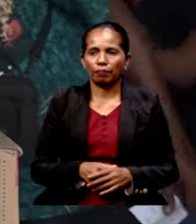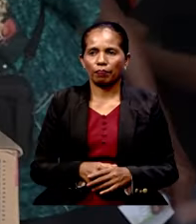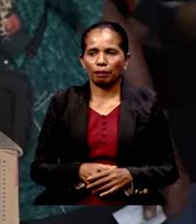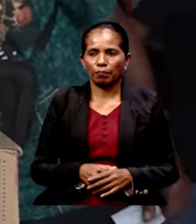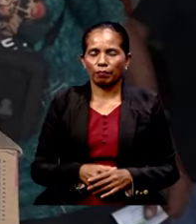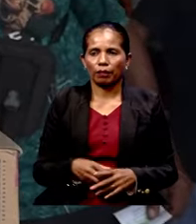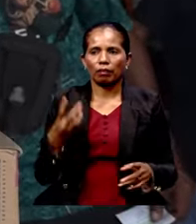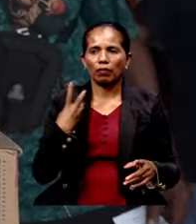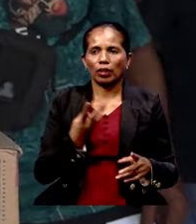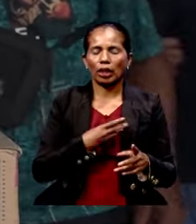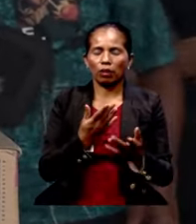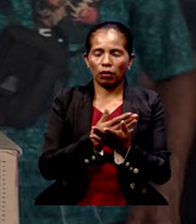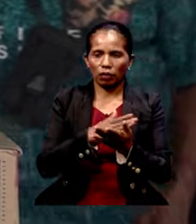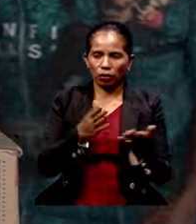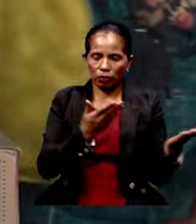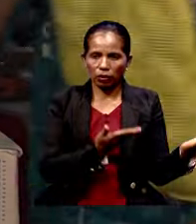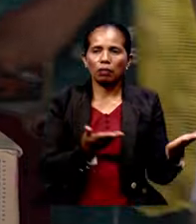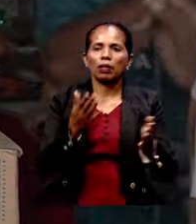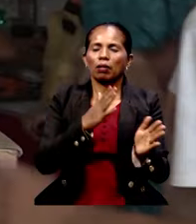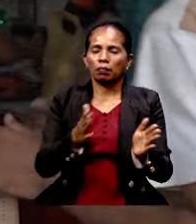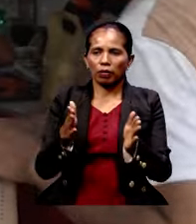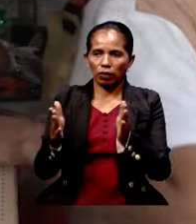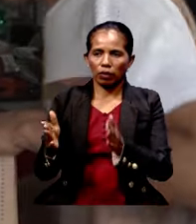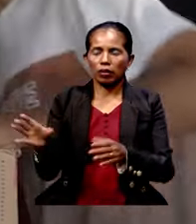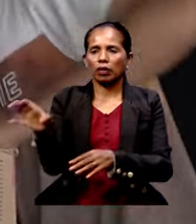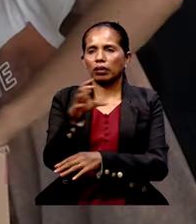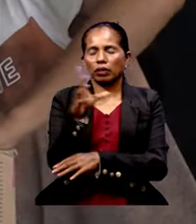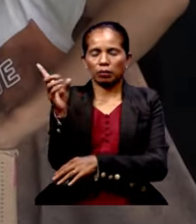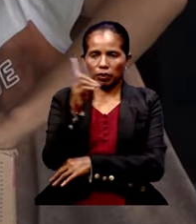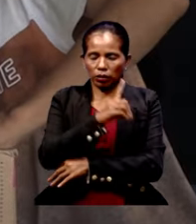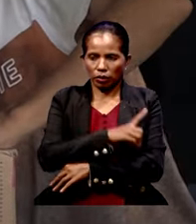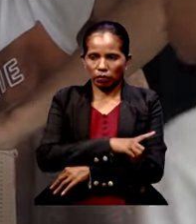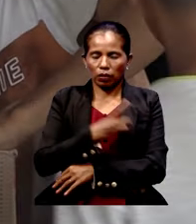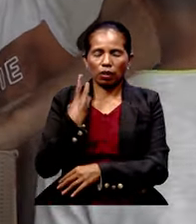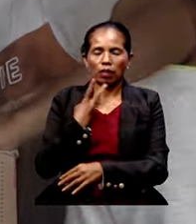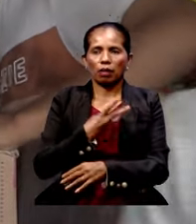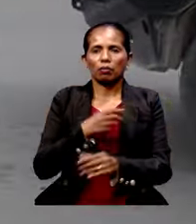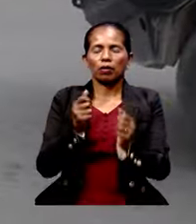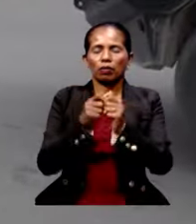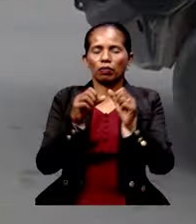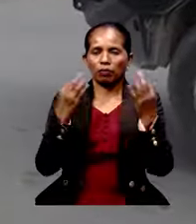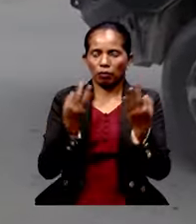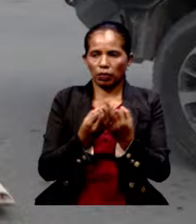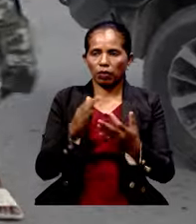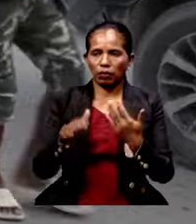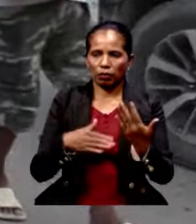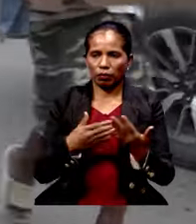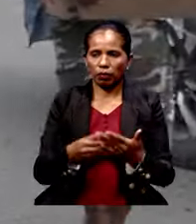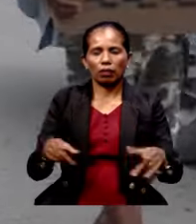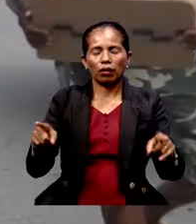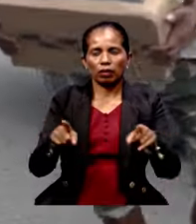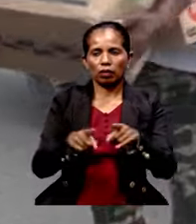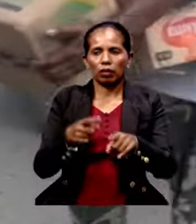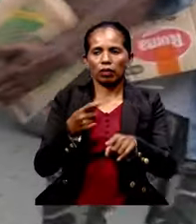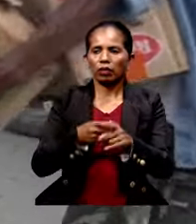ame rola, anta ne hodi ba prepara ba festa Natal nia, ba ame rola minha familia sira. Ida ni hanesa